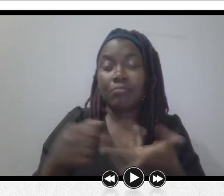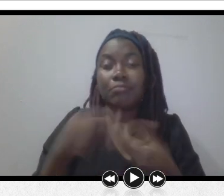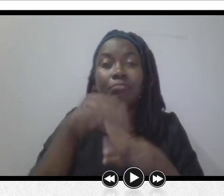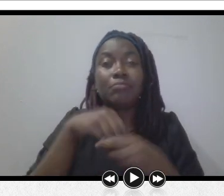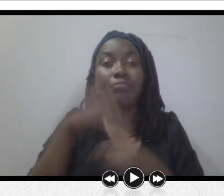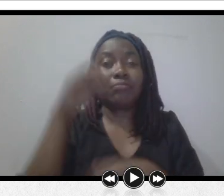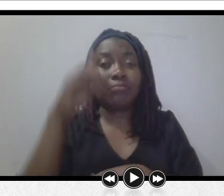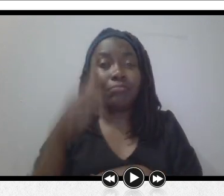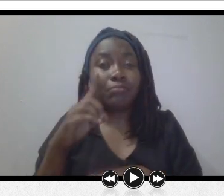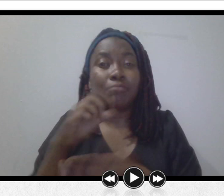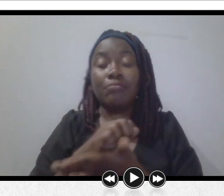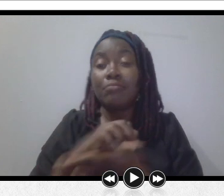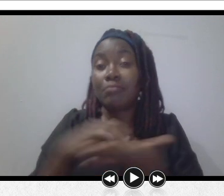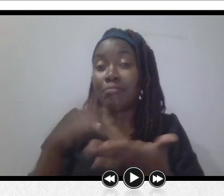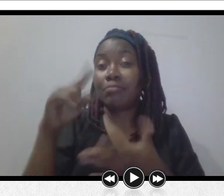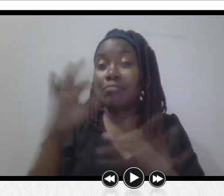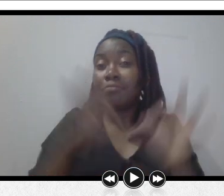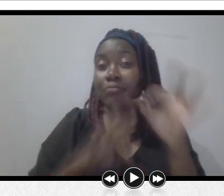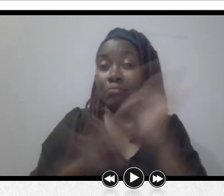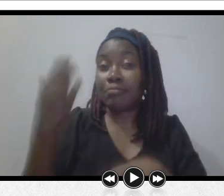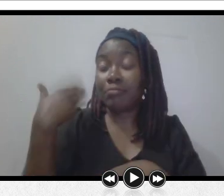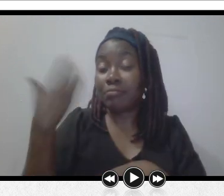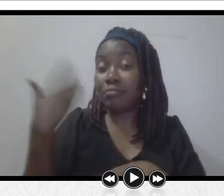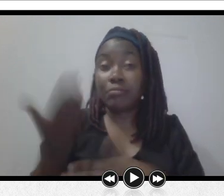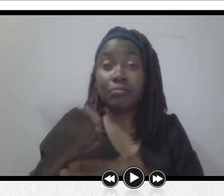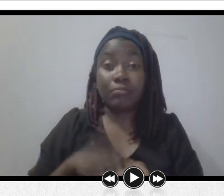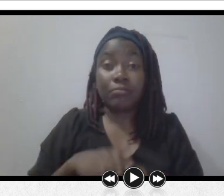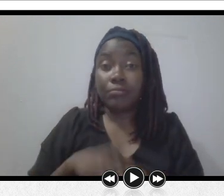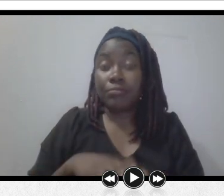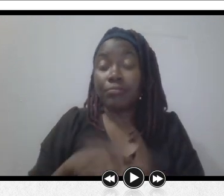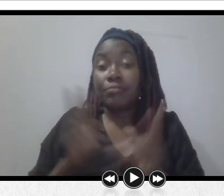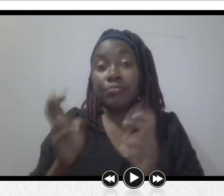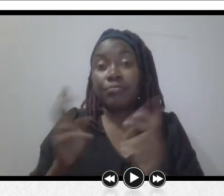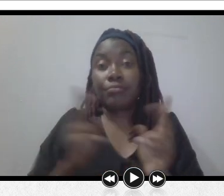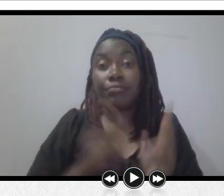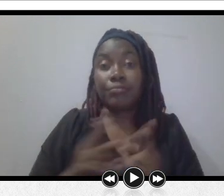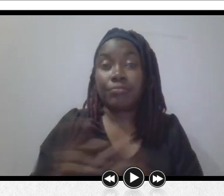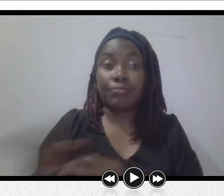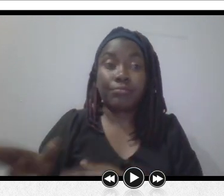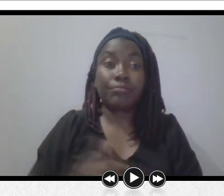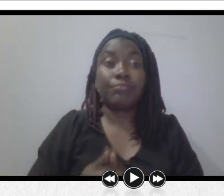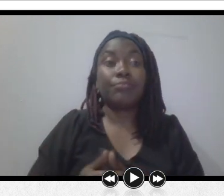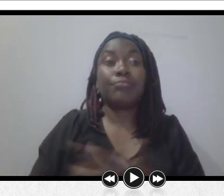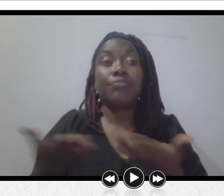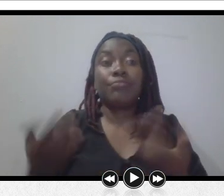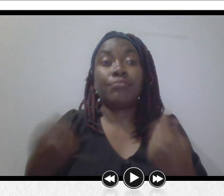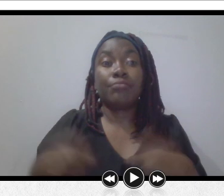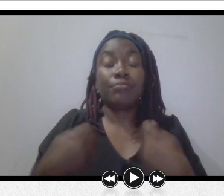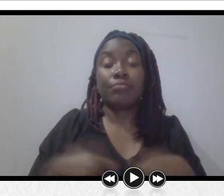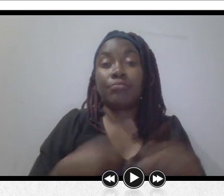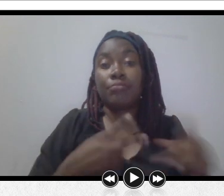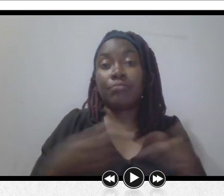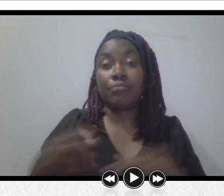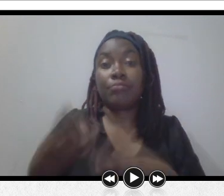diretoria, de atividades que eram desenvolvidas, e isso demandava uma certa padronização. E essa necessidade de